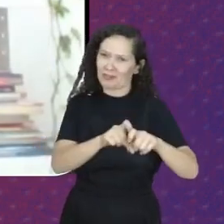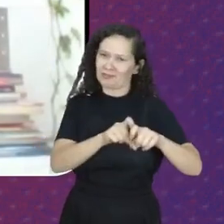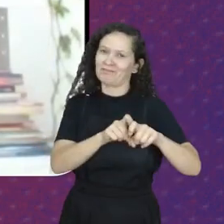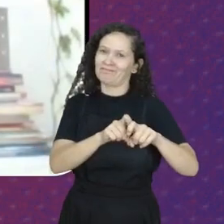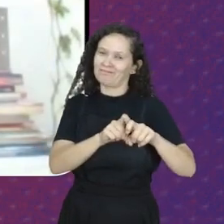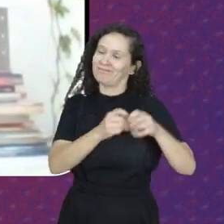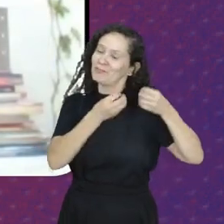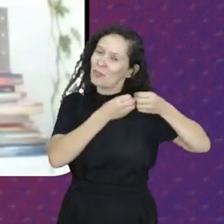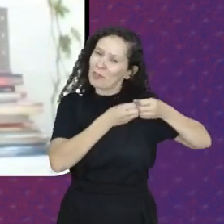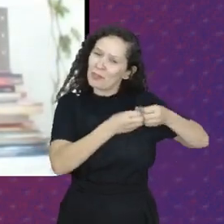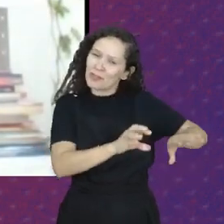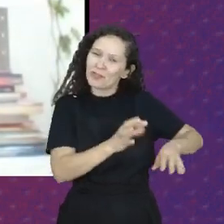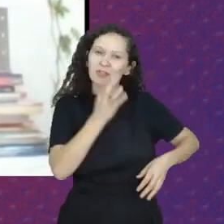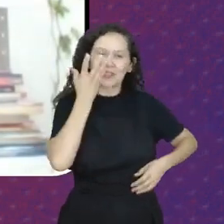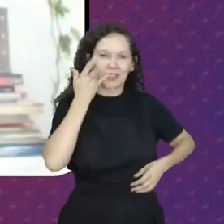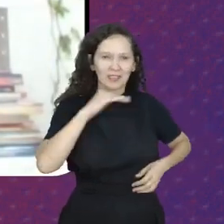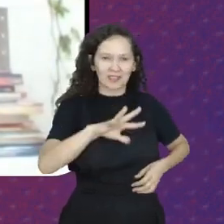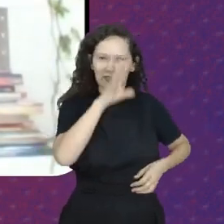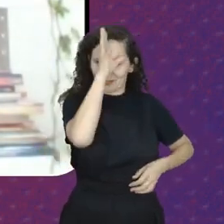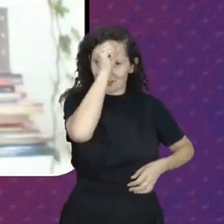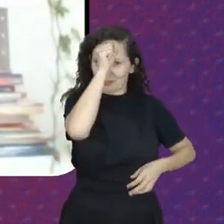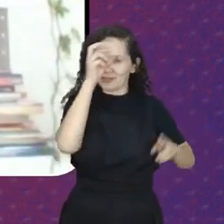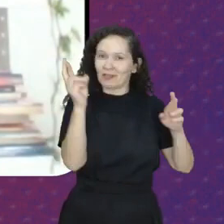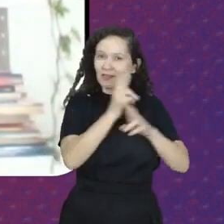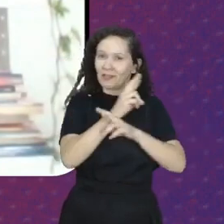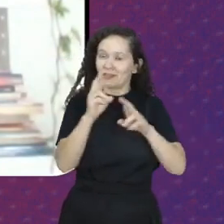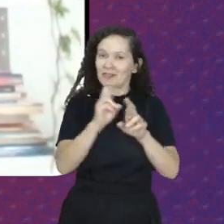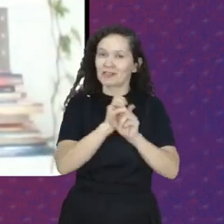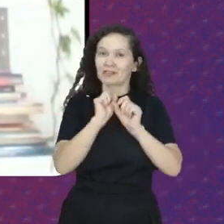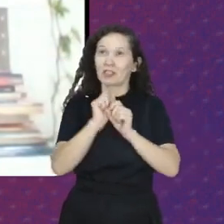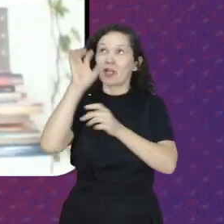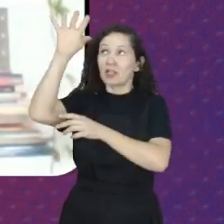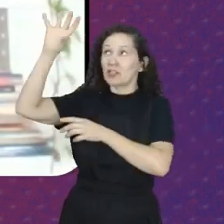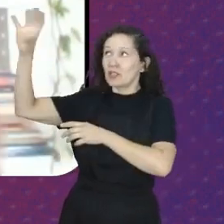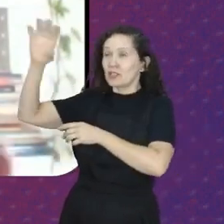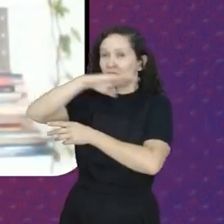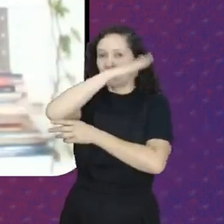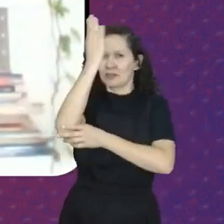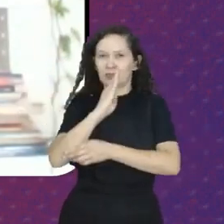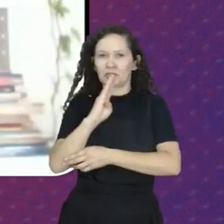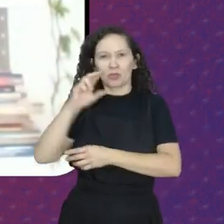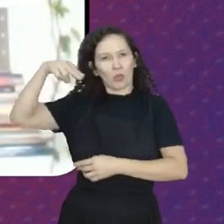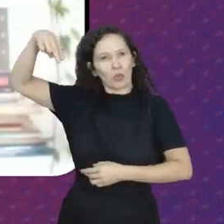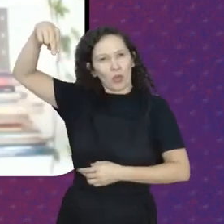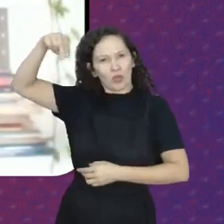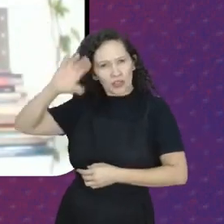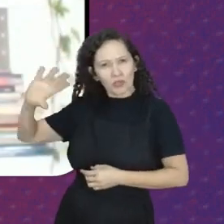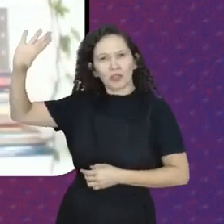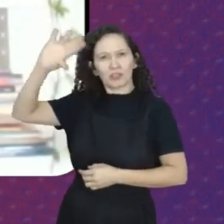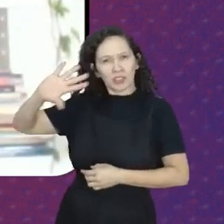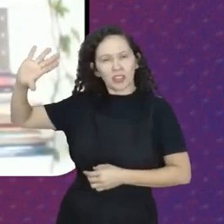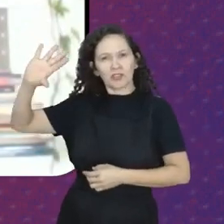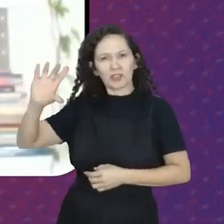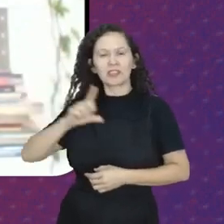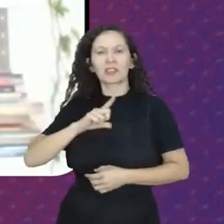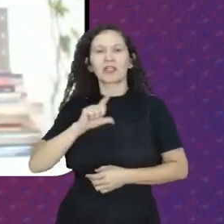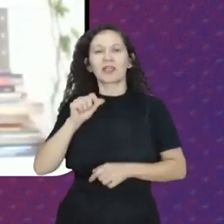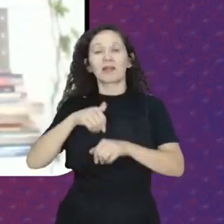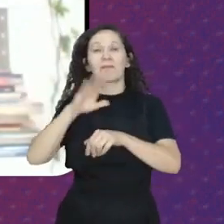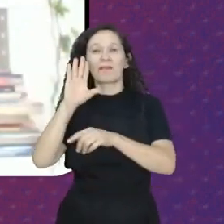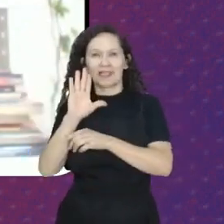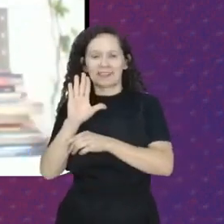mais prejudicada ainda. Em relação às regiões do Brasil, região norte e nordeste são menos